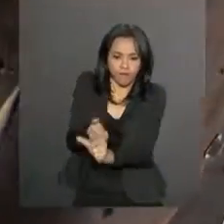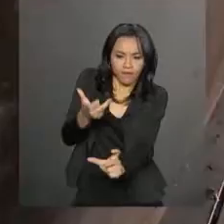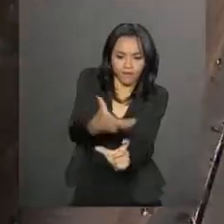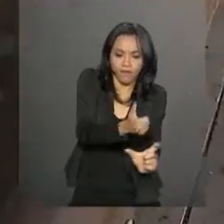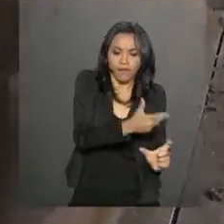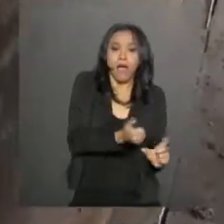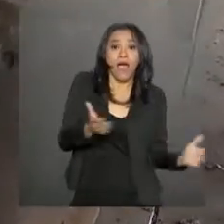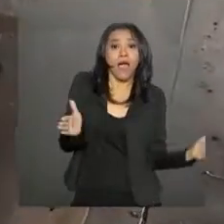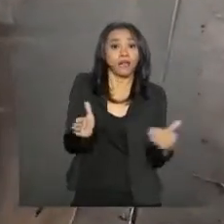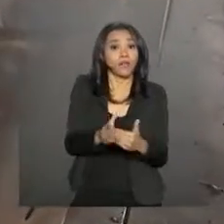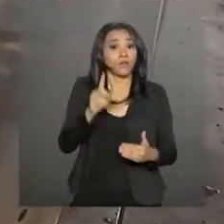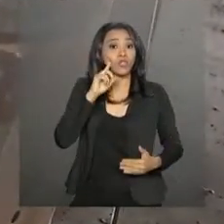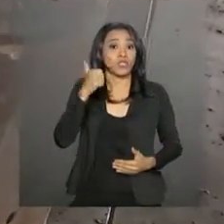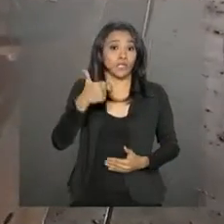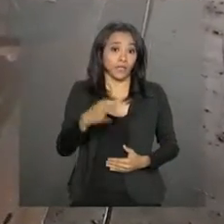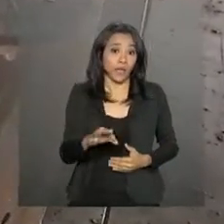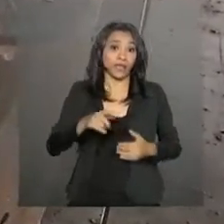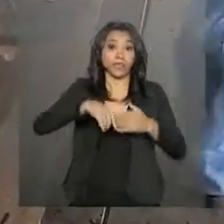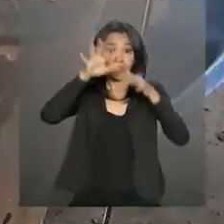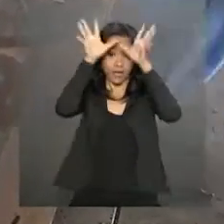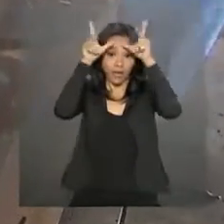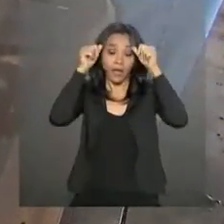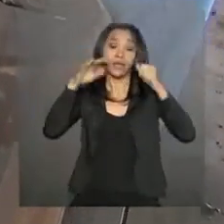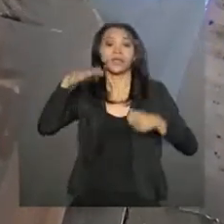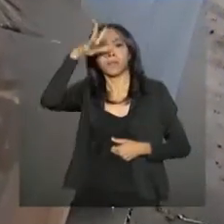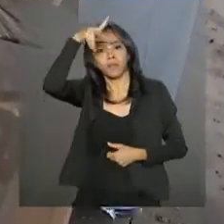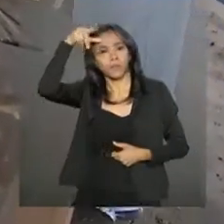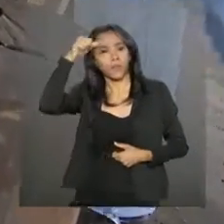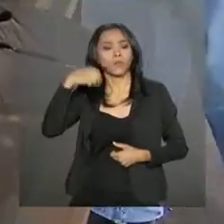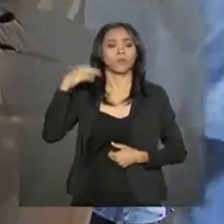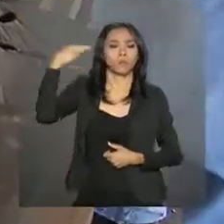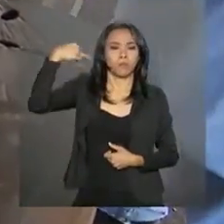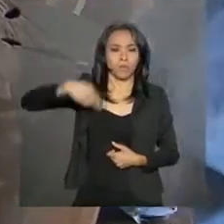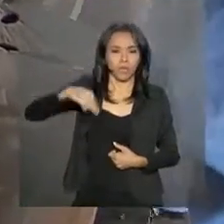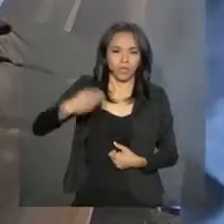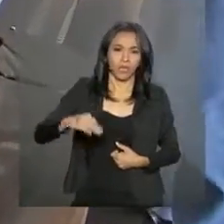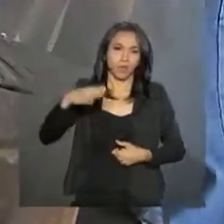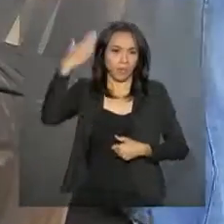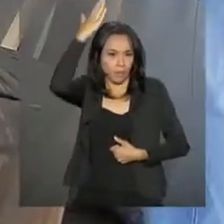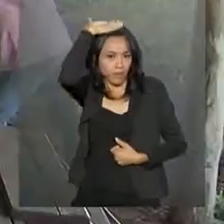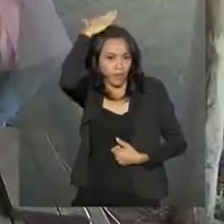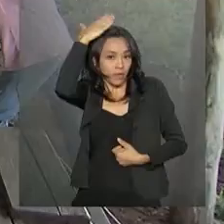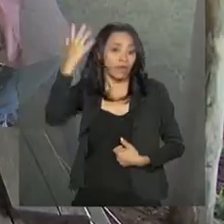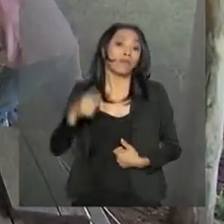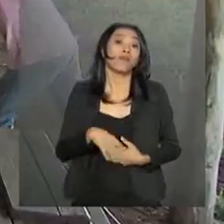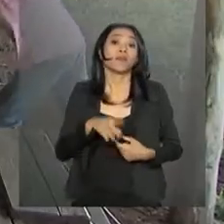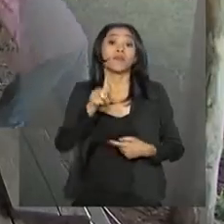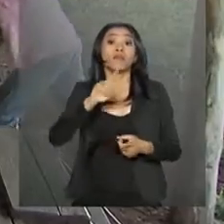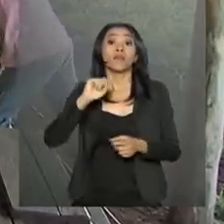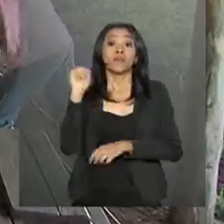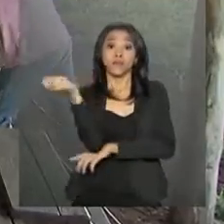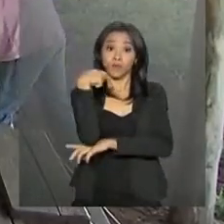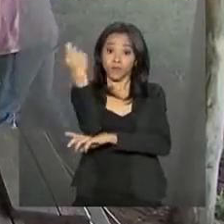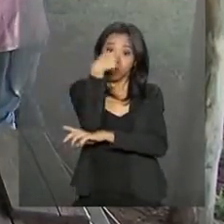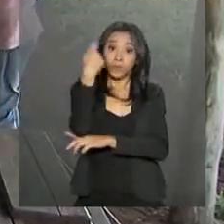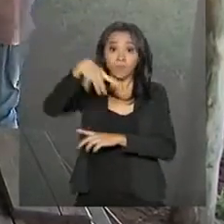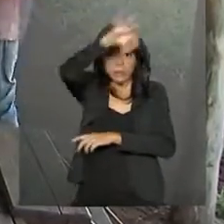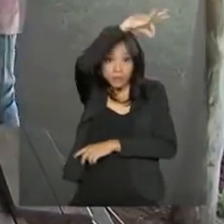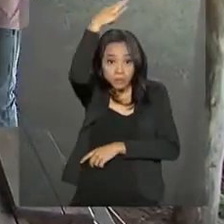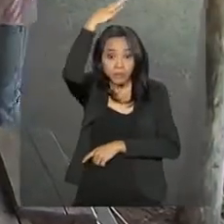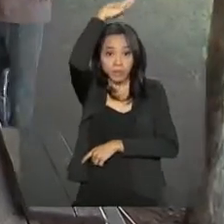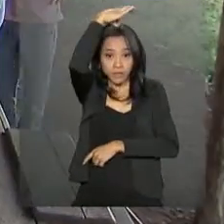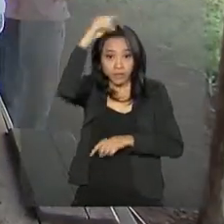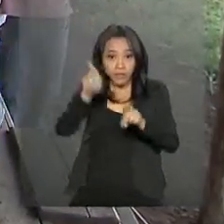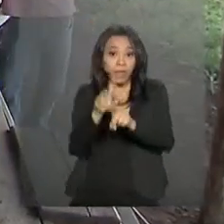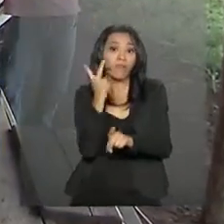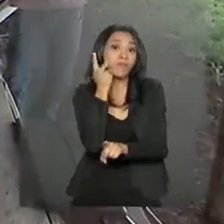nos estados do acre mato grosso maranhão paraná rio grande do sul e espírito santo e no ceará no amazonas a